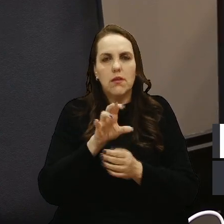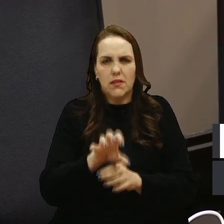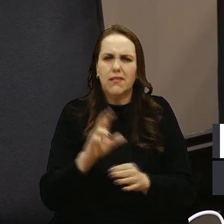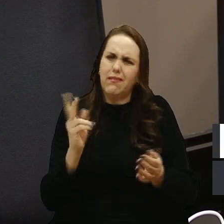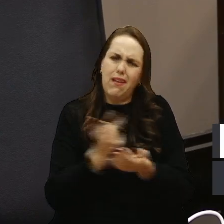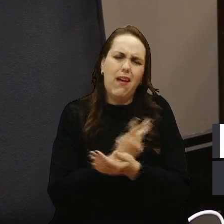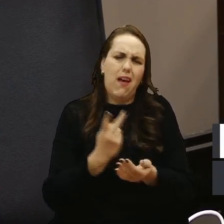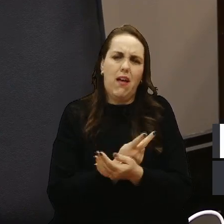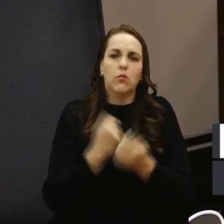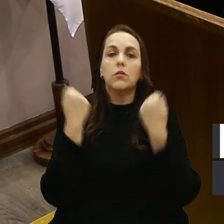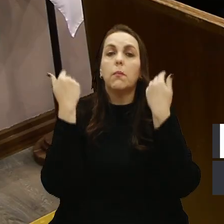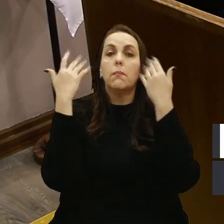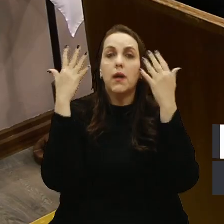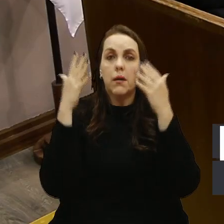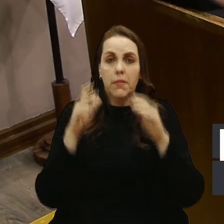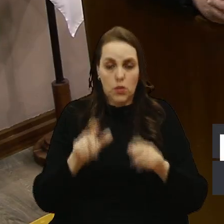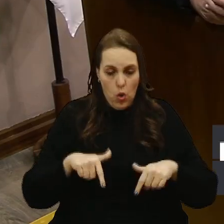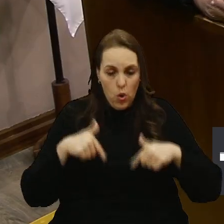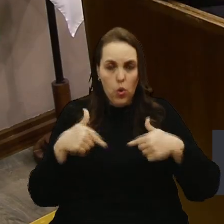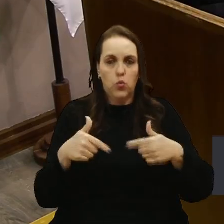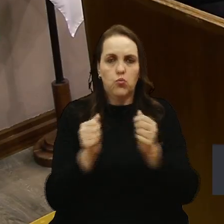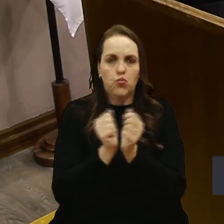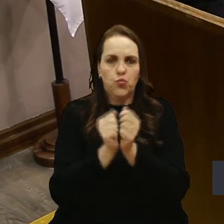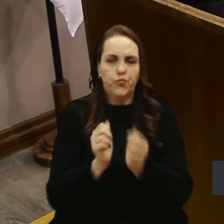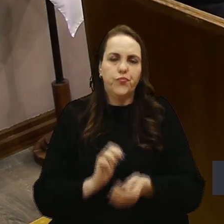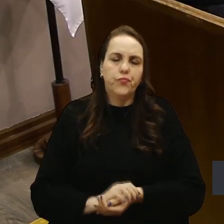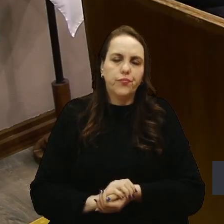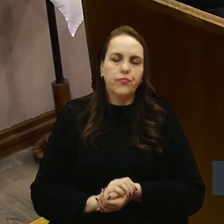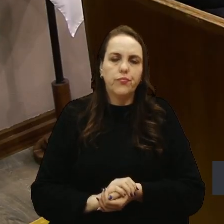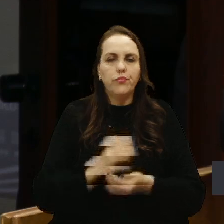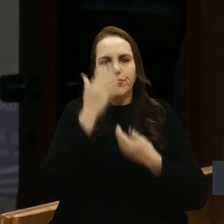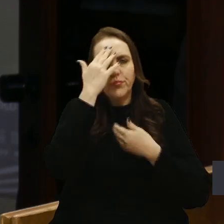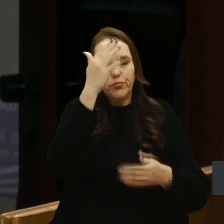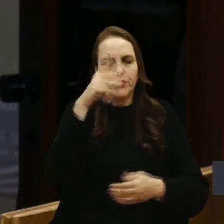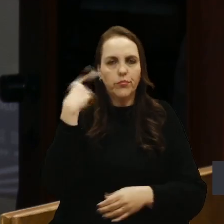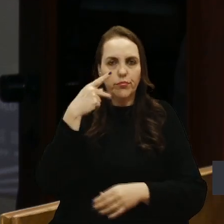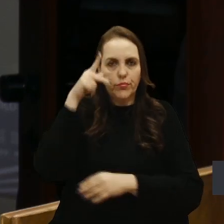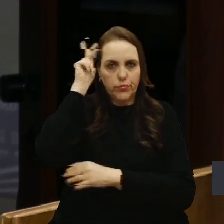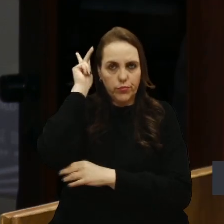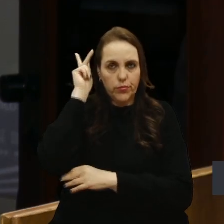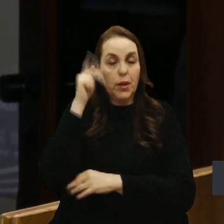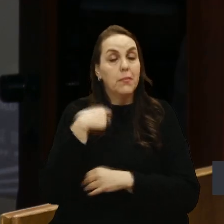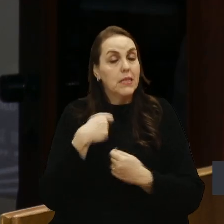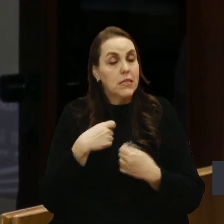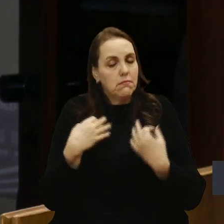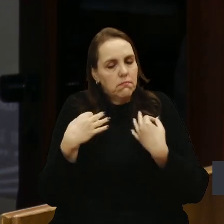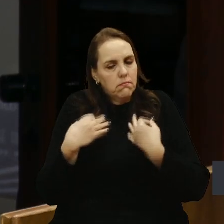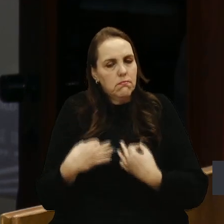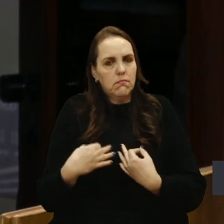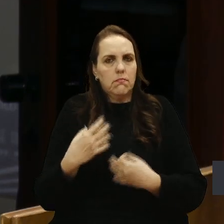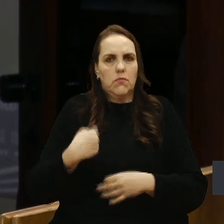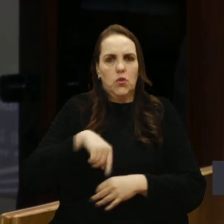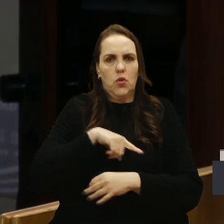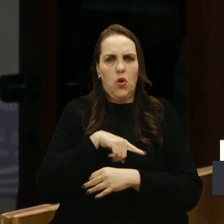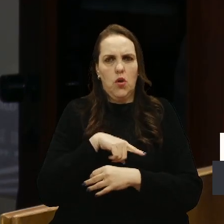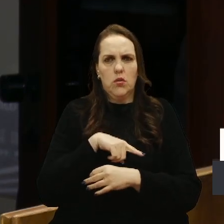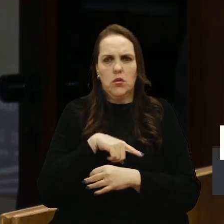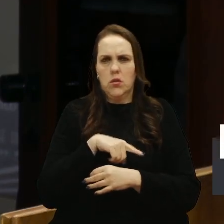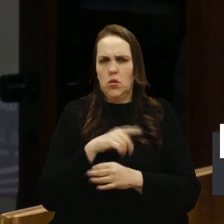que a gente está junto nessa luta aí. Obrigado, vereador Iago. Exato, nós precisamos ter um mínimo de coerência. Ninguém é contra o pagamento